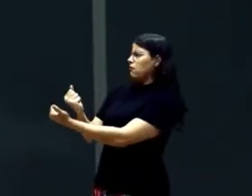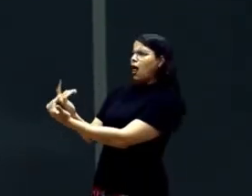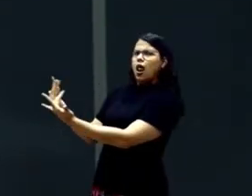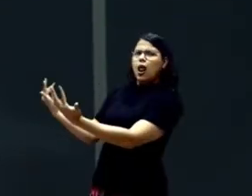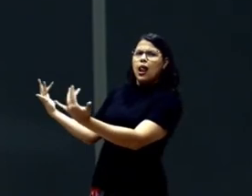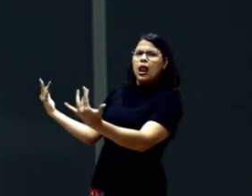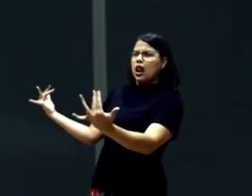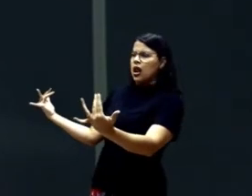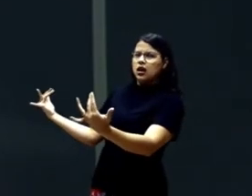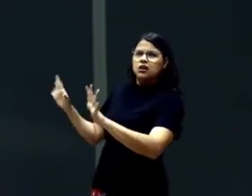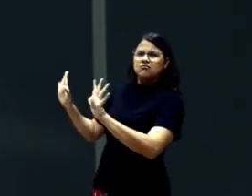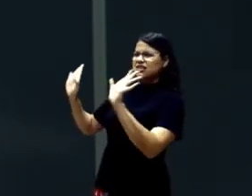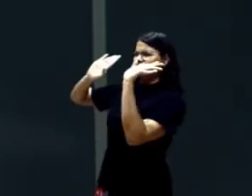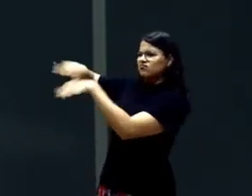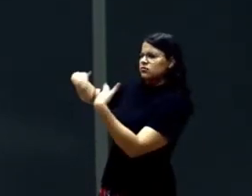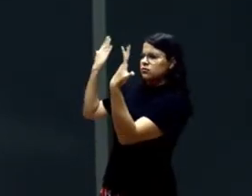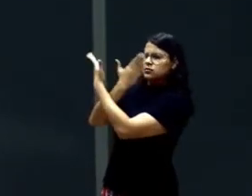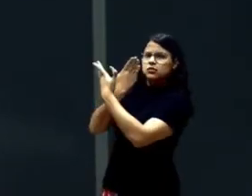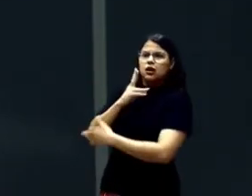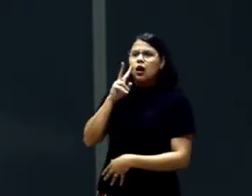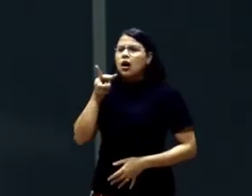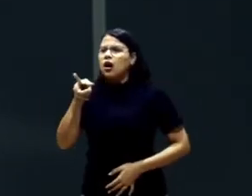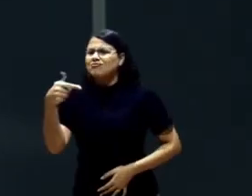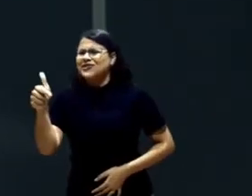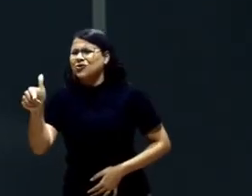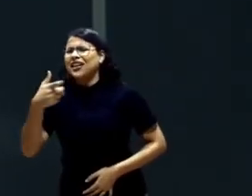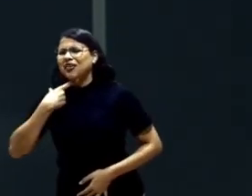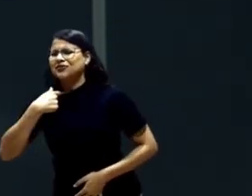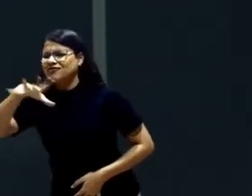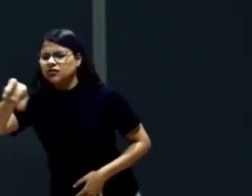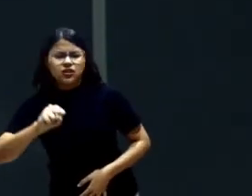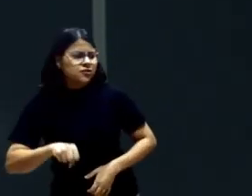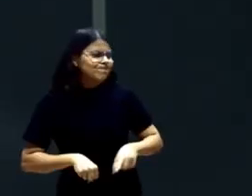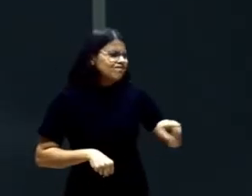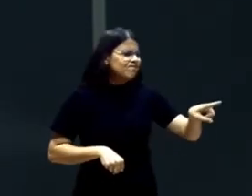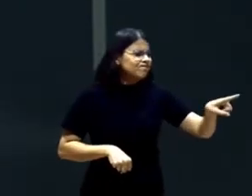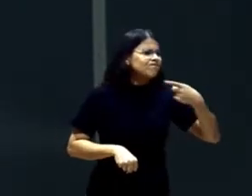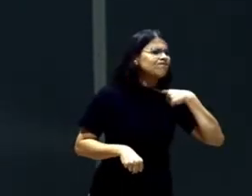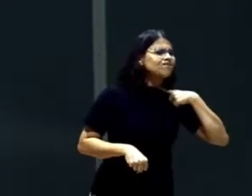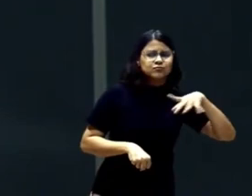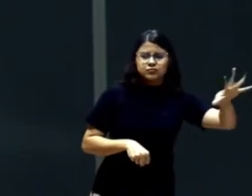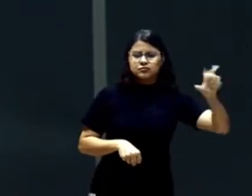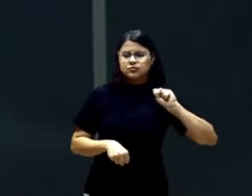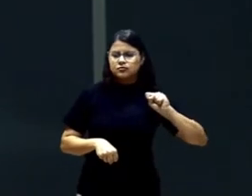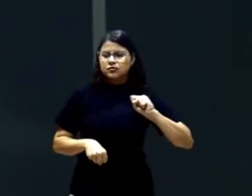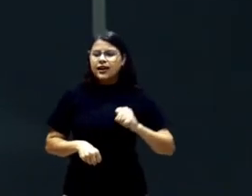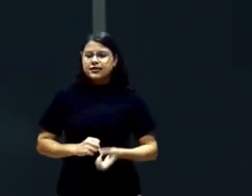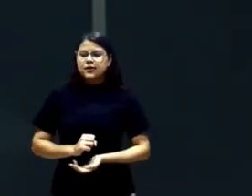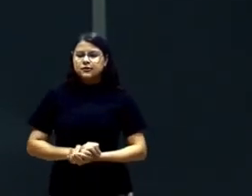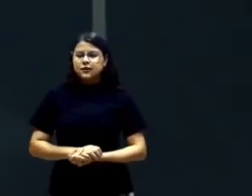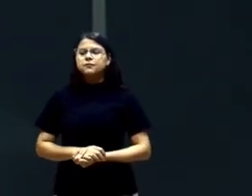E você não consegue ver o que Deus te deu. Você se torna